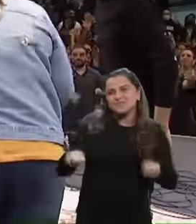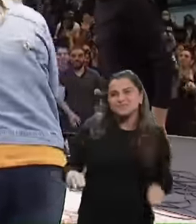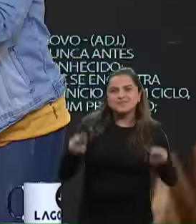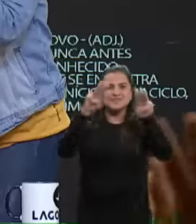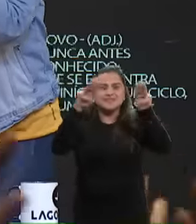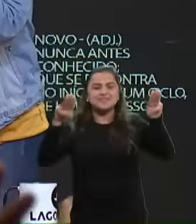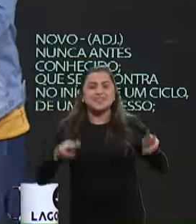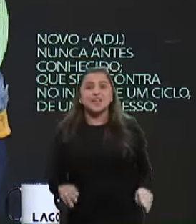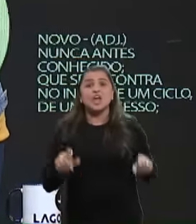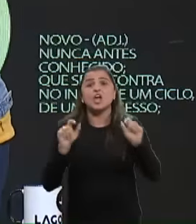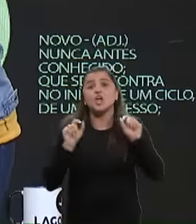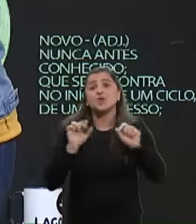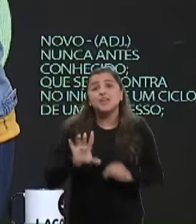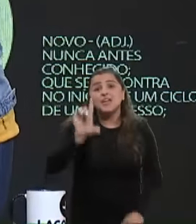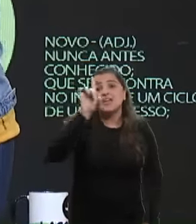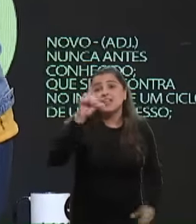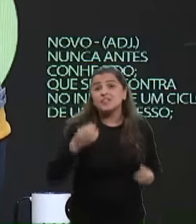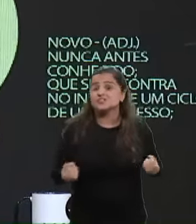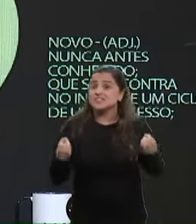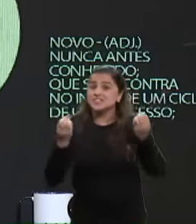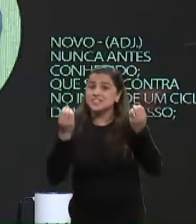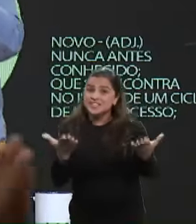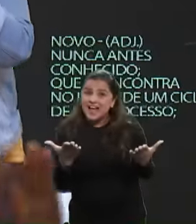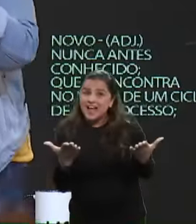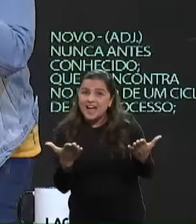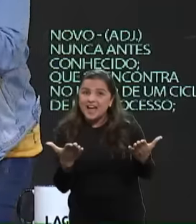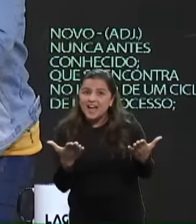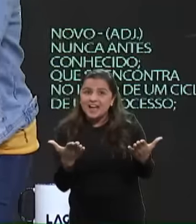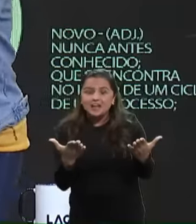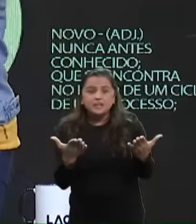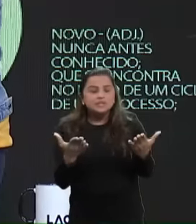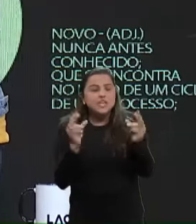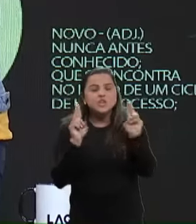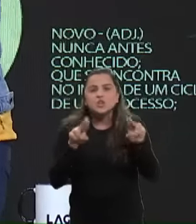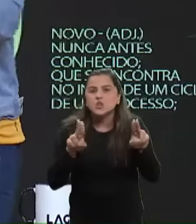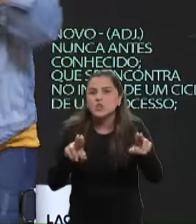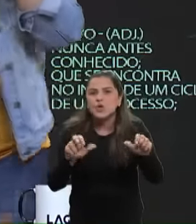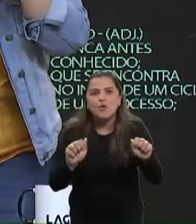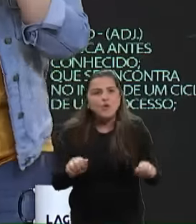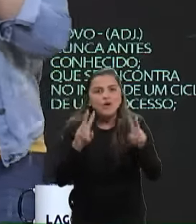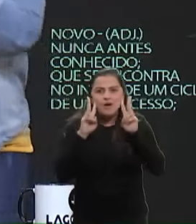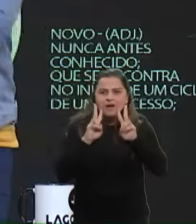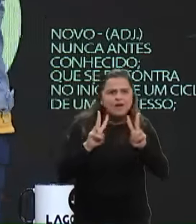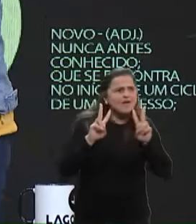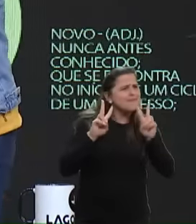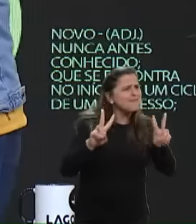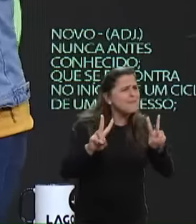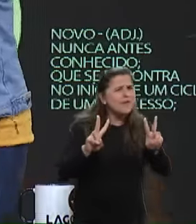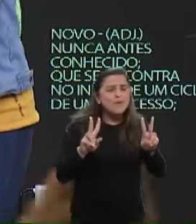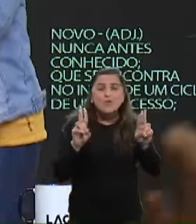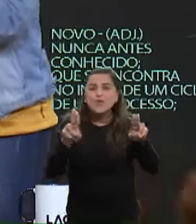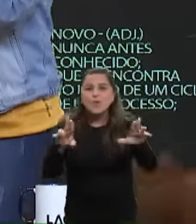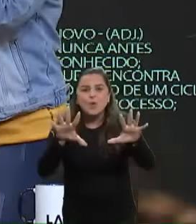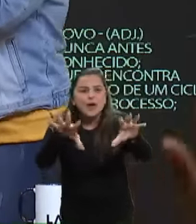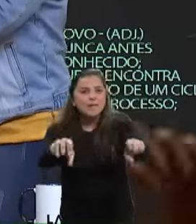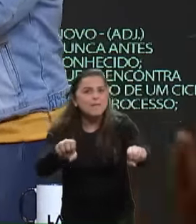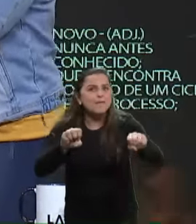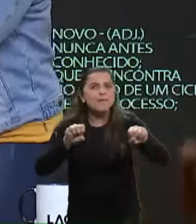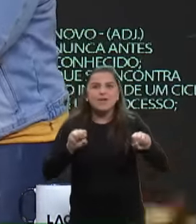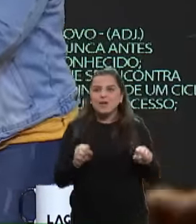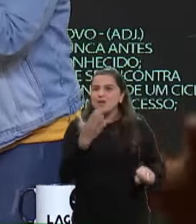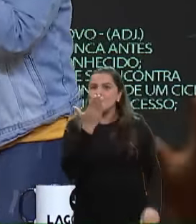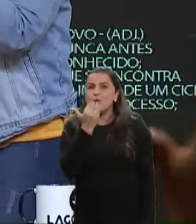O que Deus vai te dar, você nunca viu, você nunca pegou, você